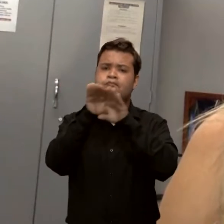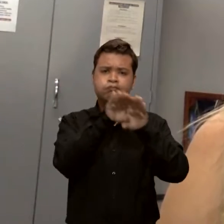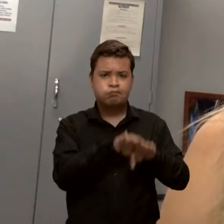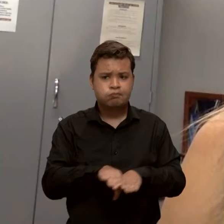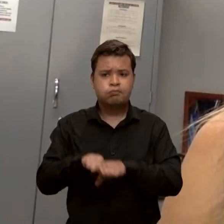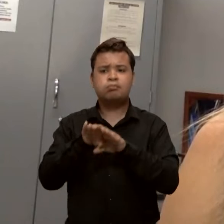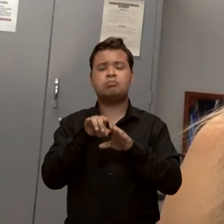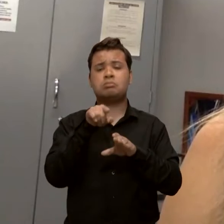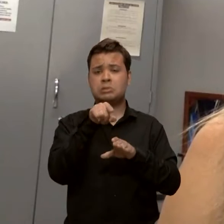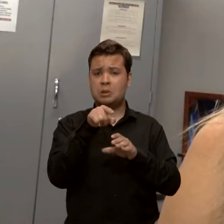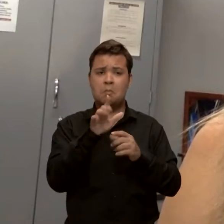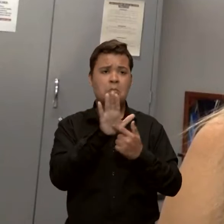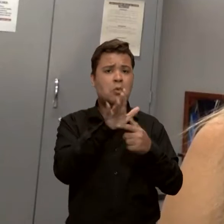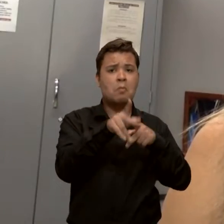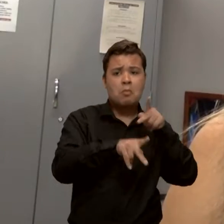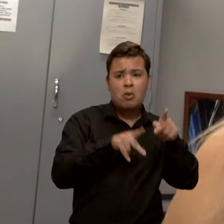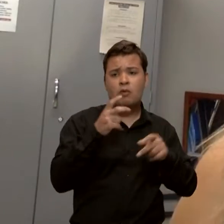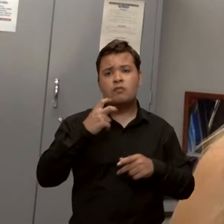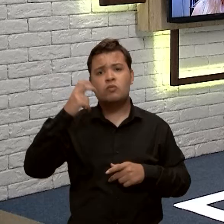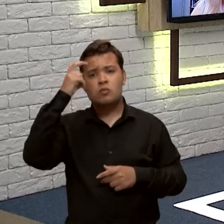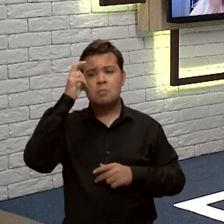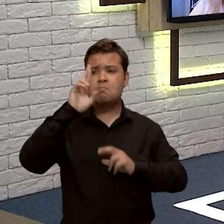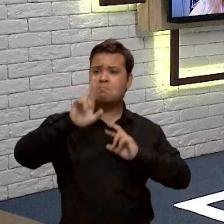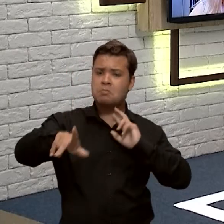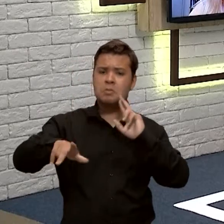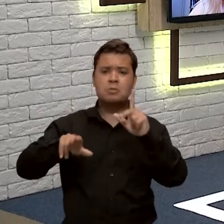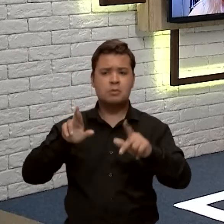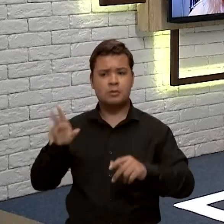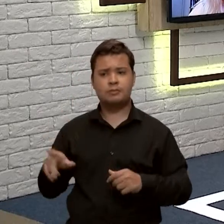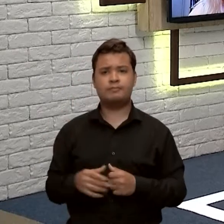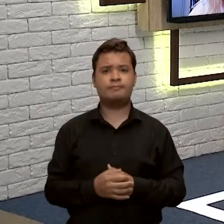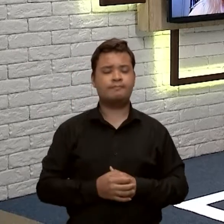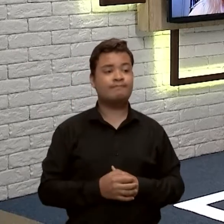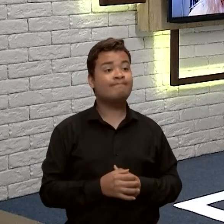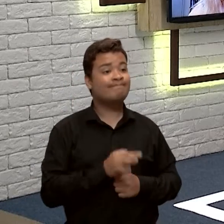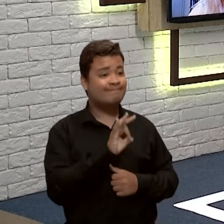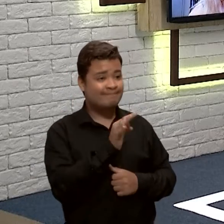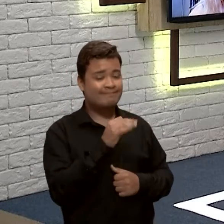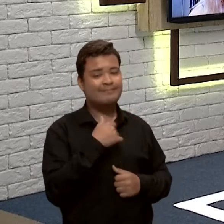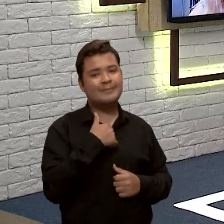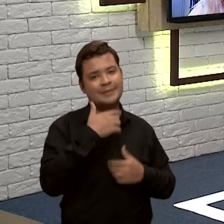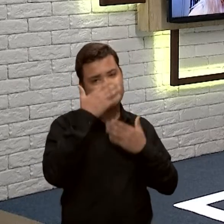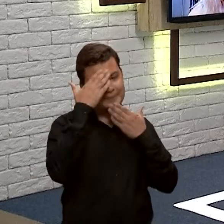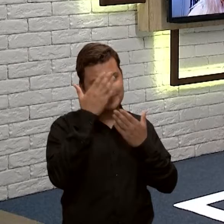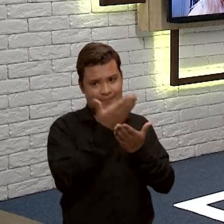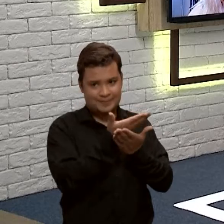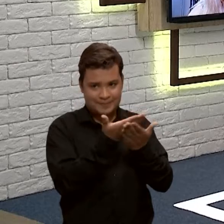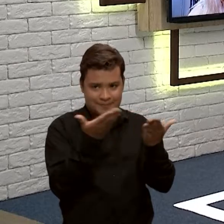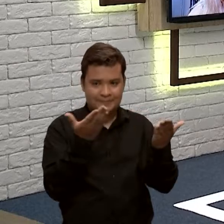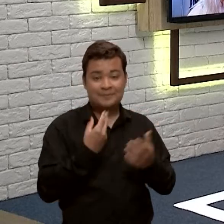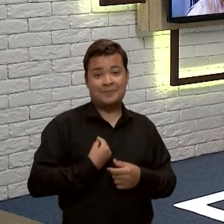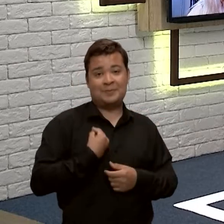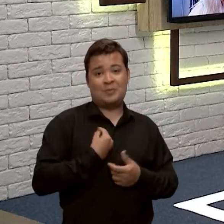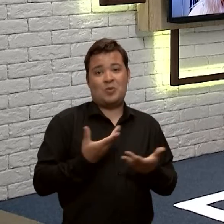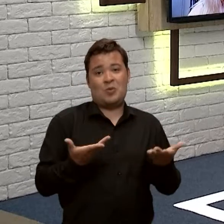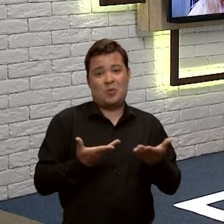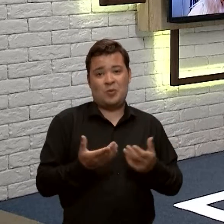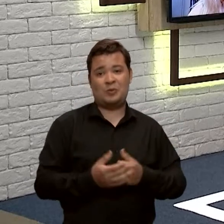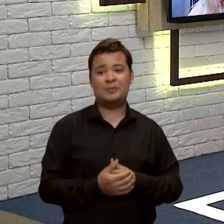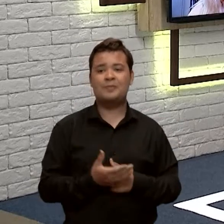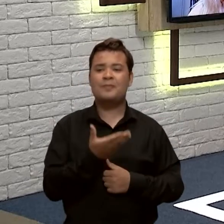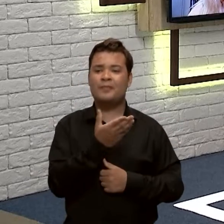e culturas diferentes. Certinho. Bom, eu quero aqui agradecer a presença de vocês.